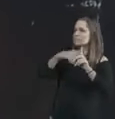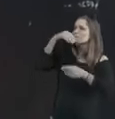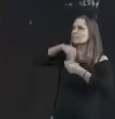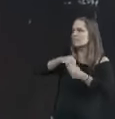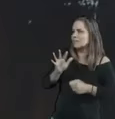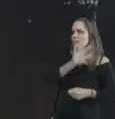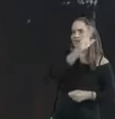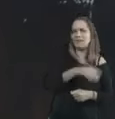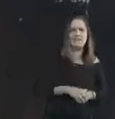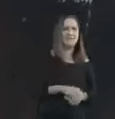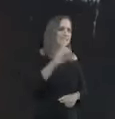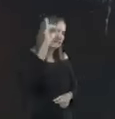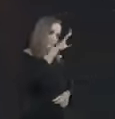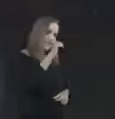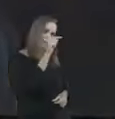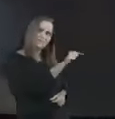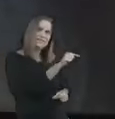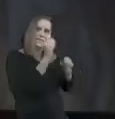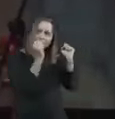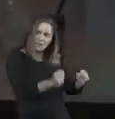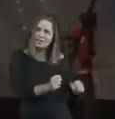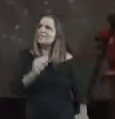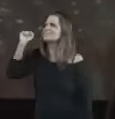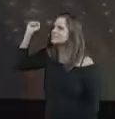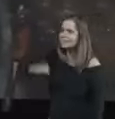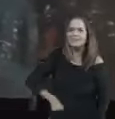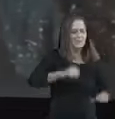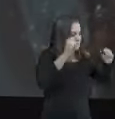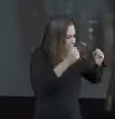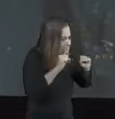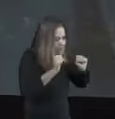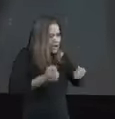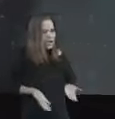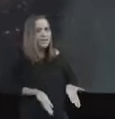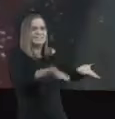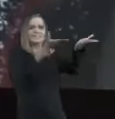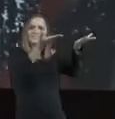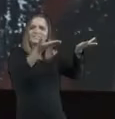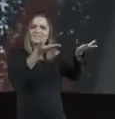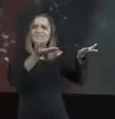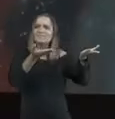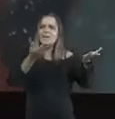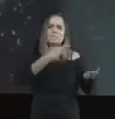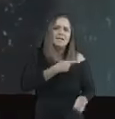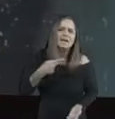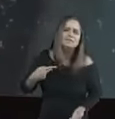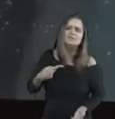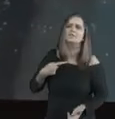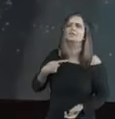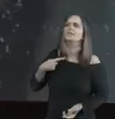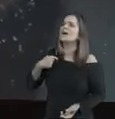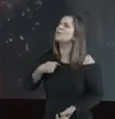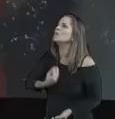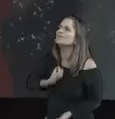Pastor, eu morei na Zona Sul minha infância inteira, e não sei o que lá, eu queria pegar uma outra área da Zona Sul lá, e eu queria chegar lá e fazer um projeto com o empresário.